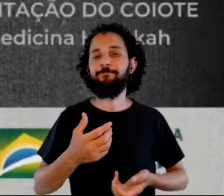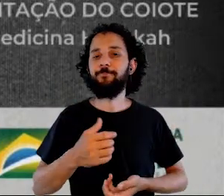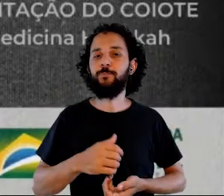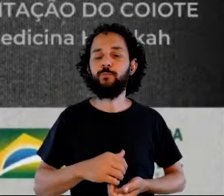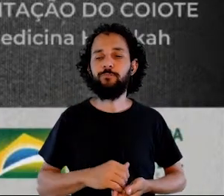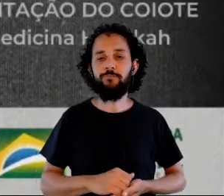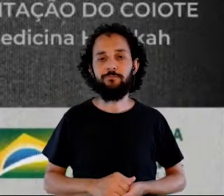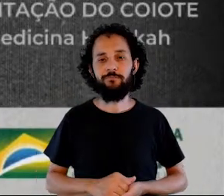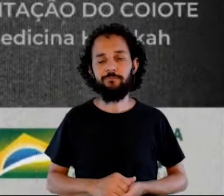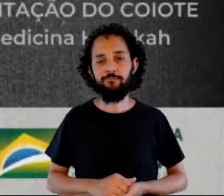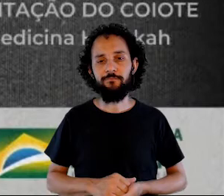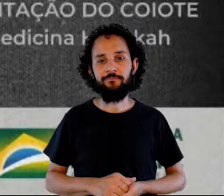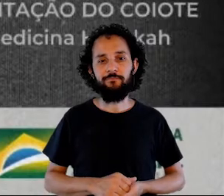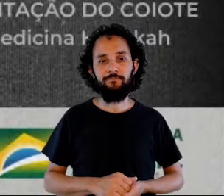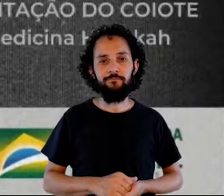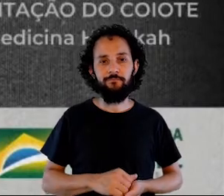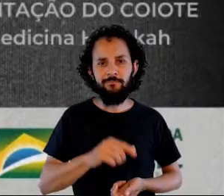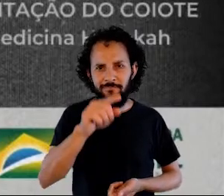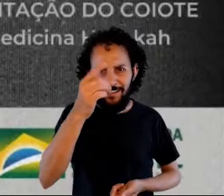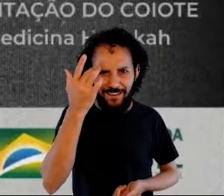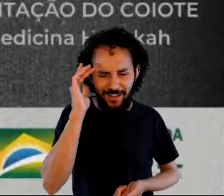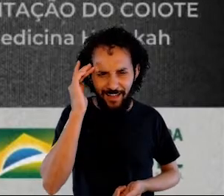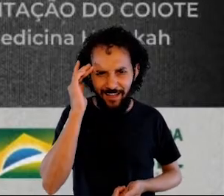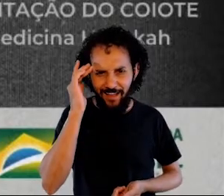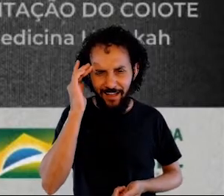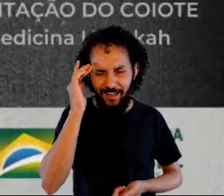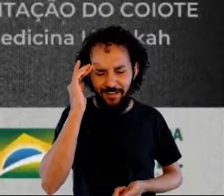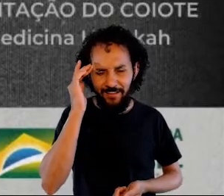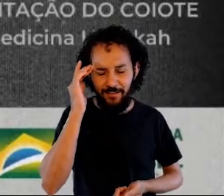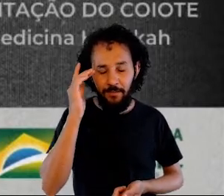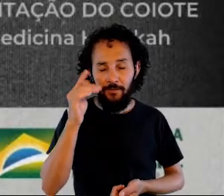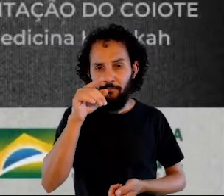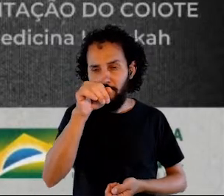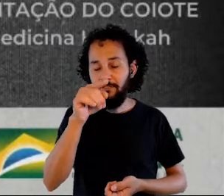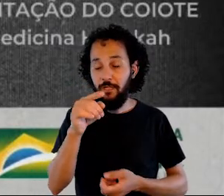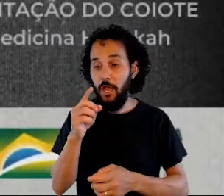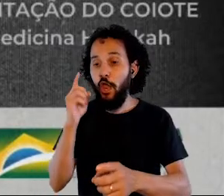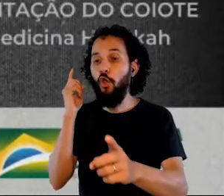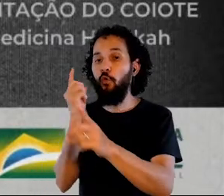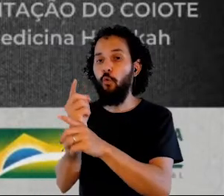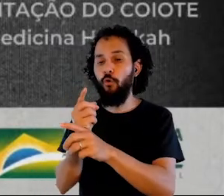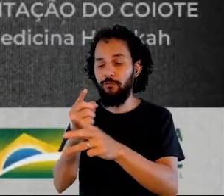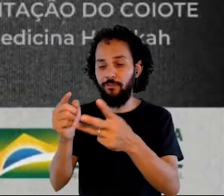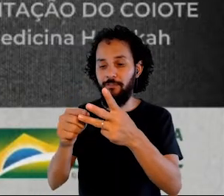Você acha agora um terceiro símbolo, que é um espelho.